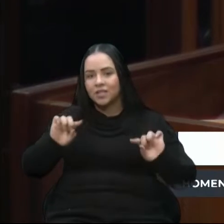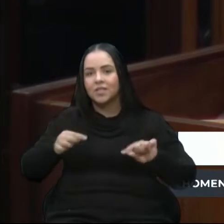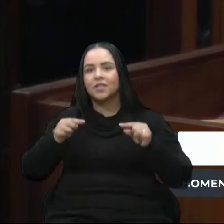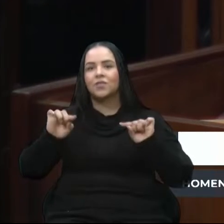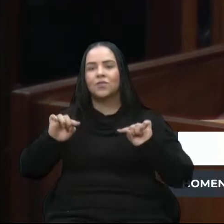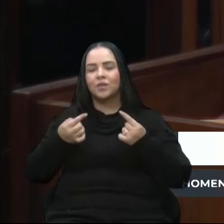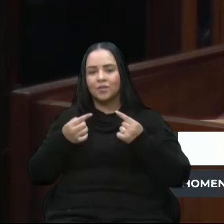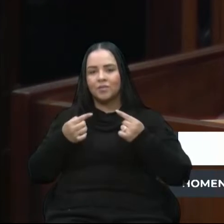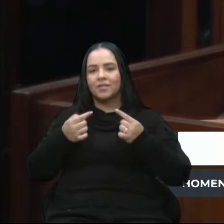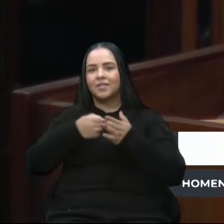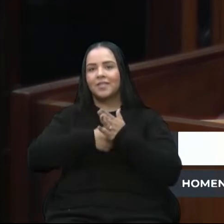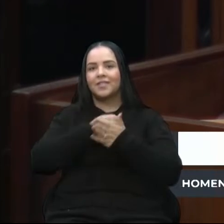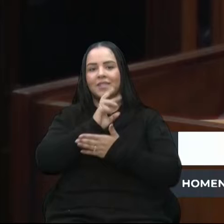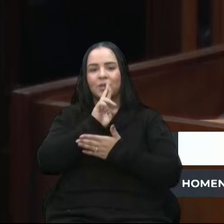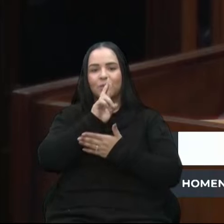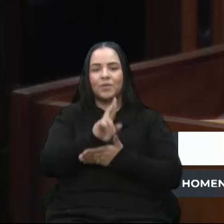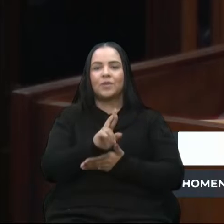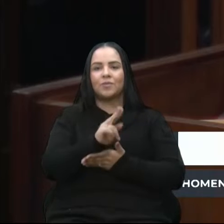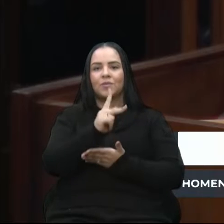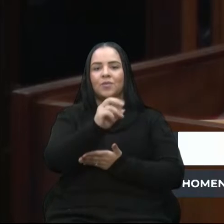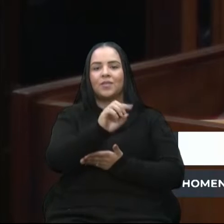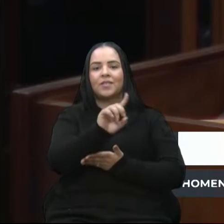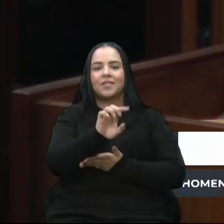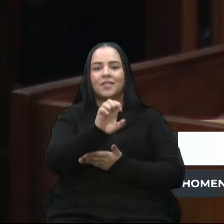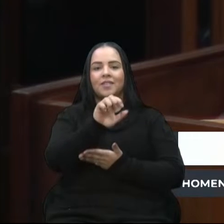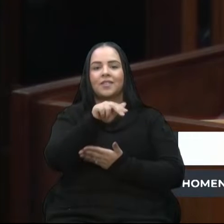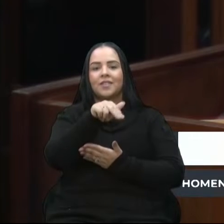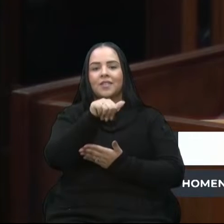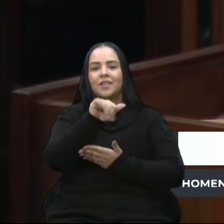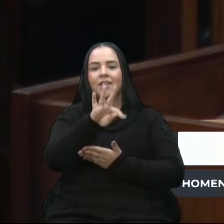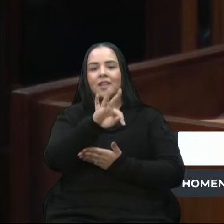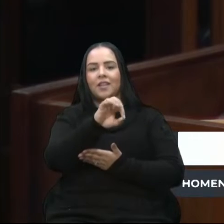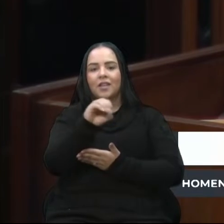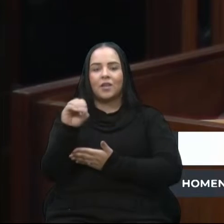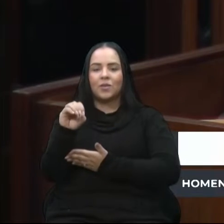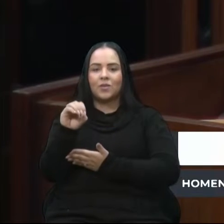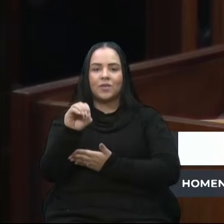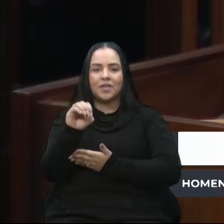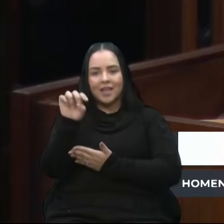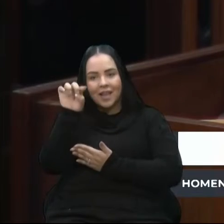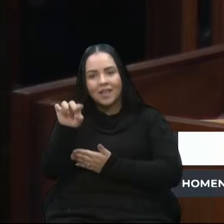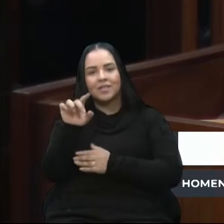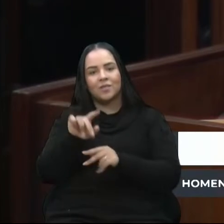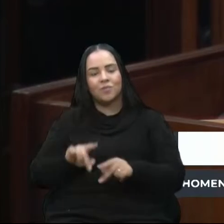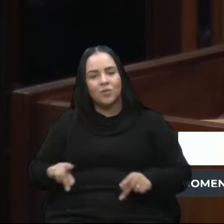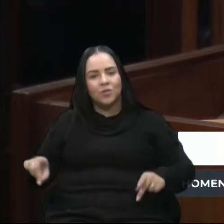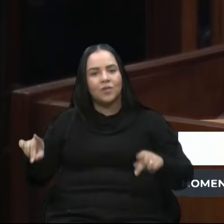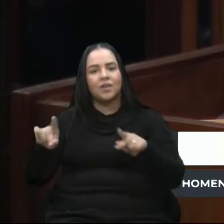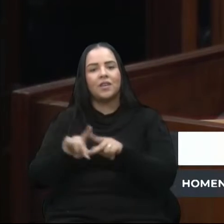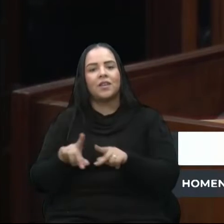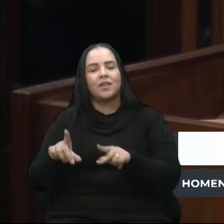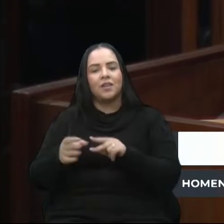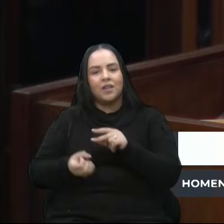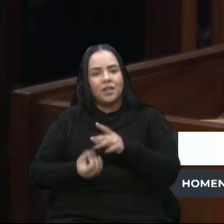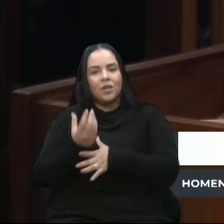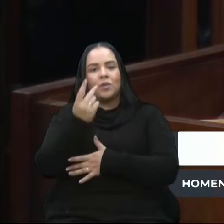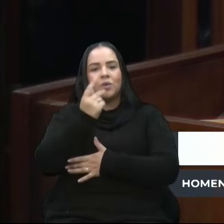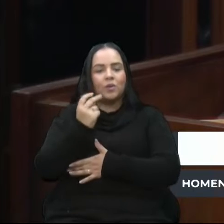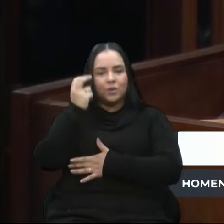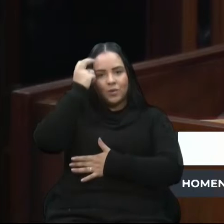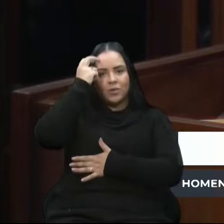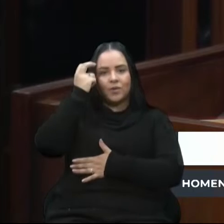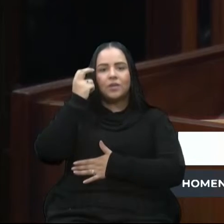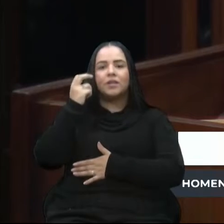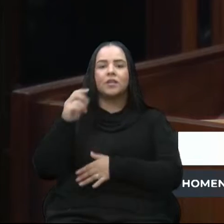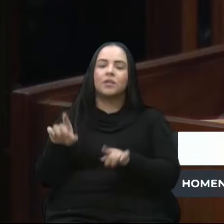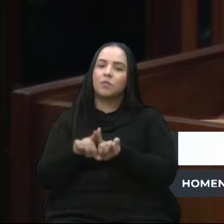para tentar responder para o Posenato que este povo que fez uma cultura talvez consiga